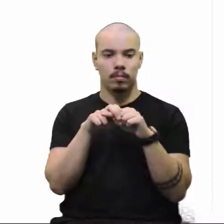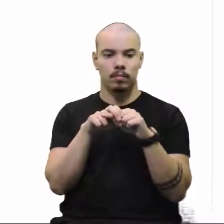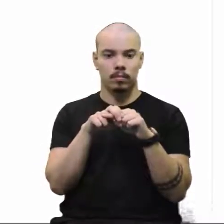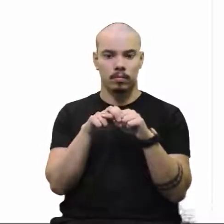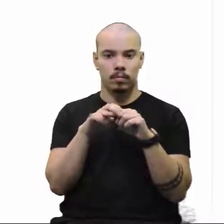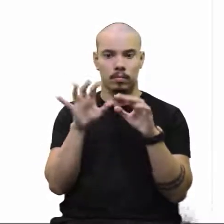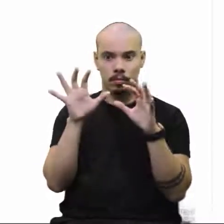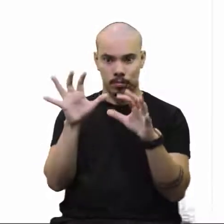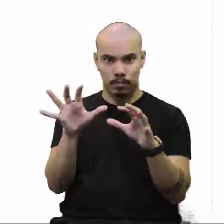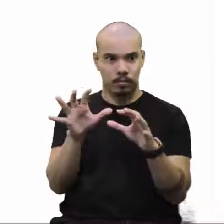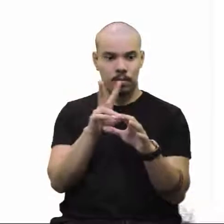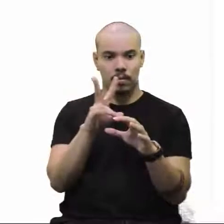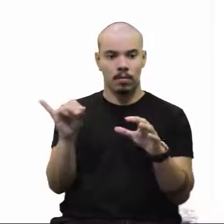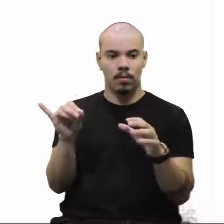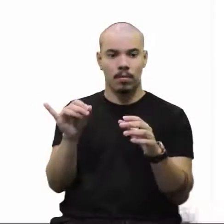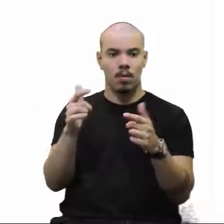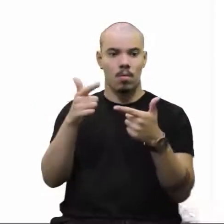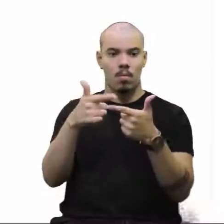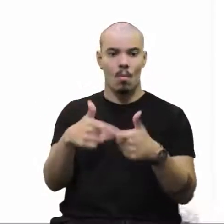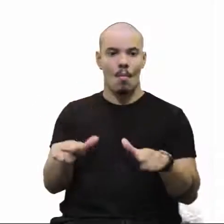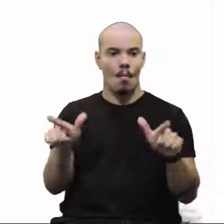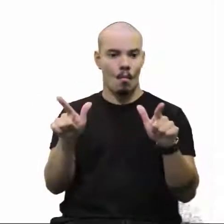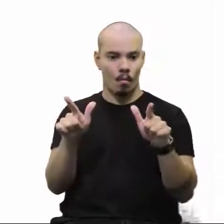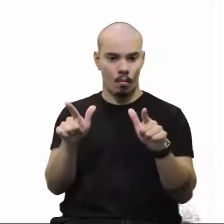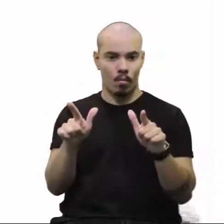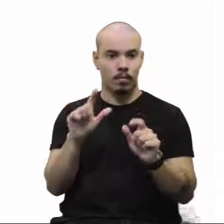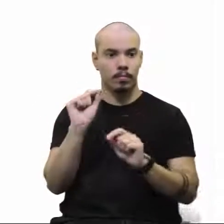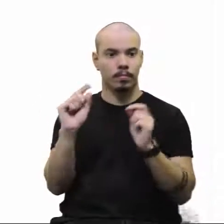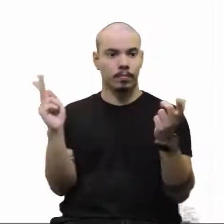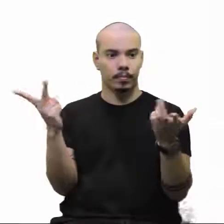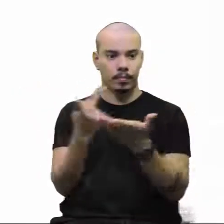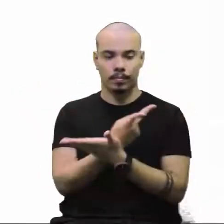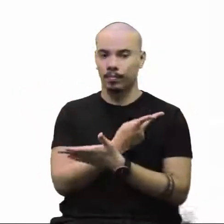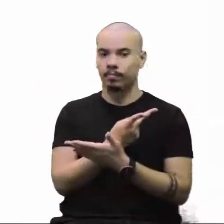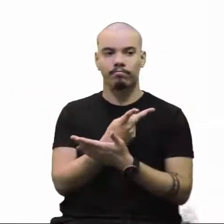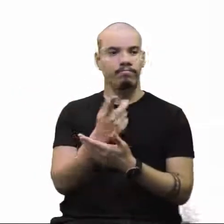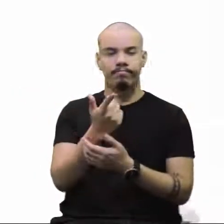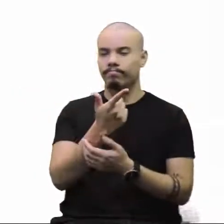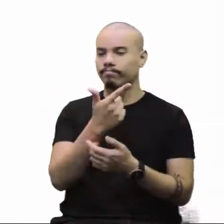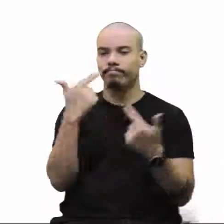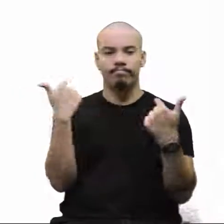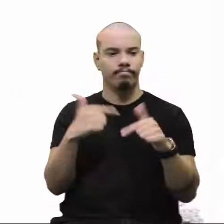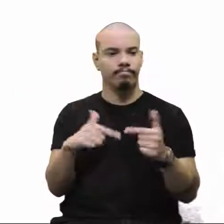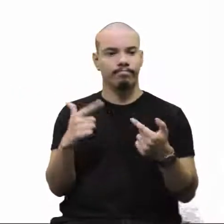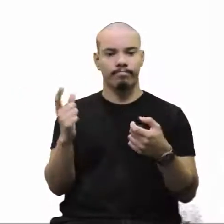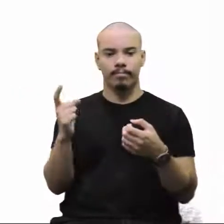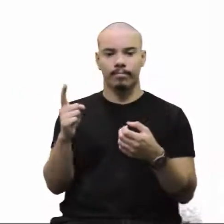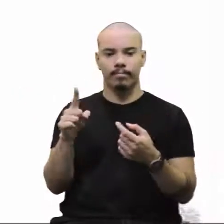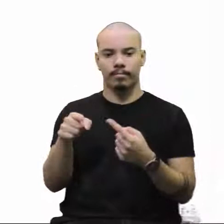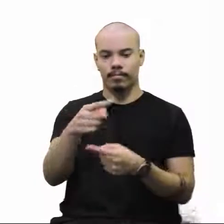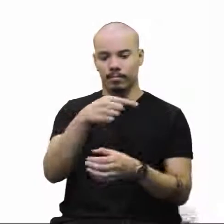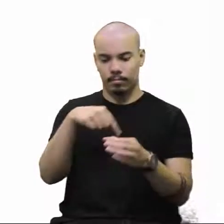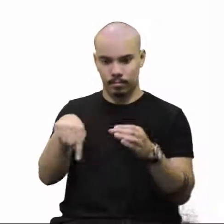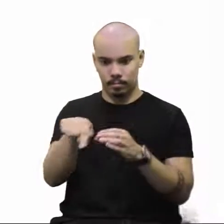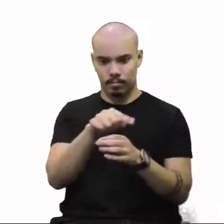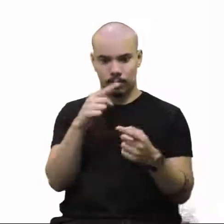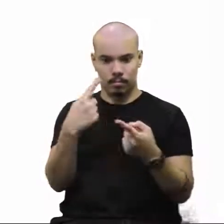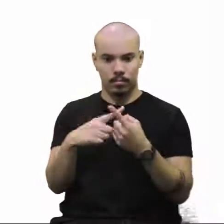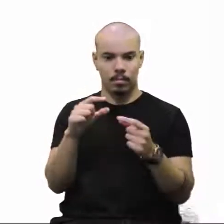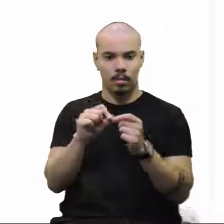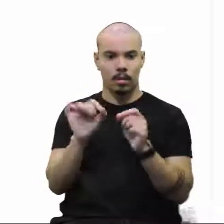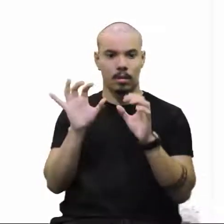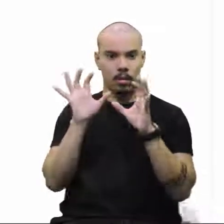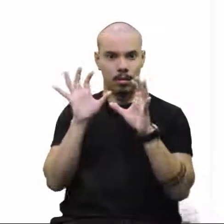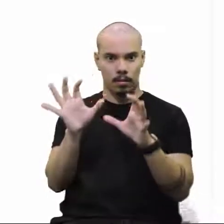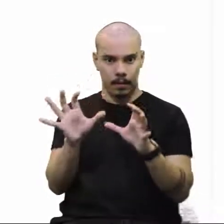nesse caso vai se anular, né? Isso. Aí o que acontece? Para que não ocorra essa volta, né? Se ele continuasse aqui, o que